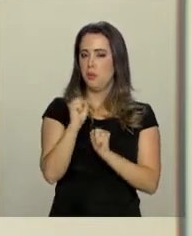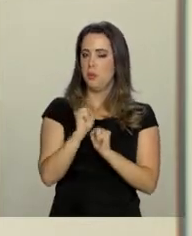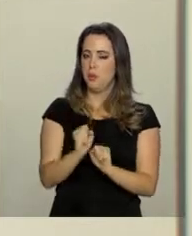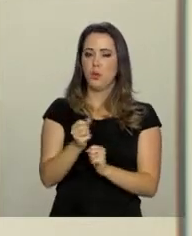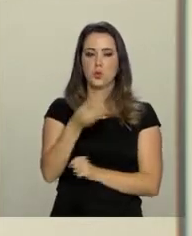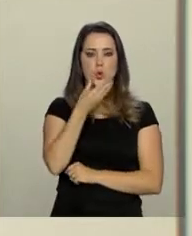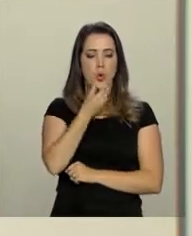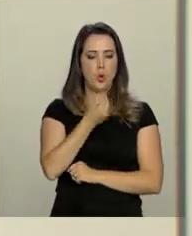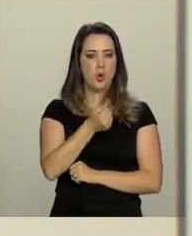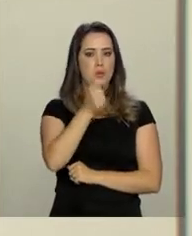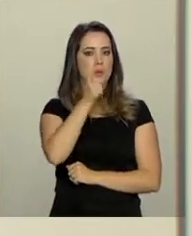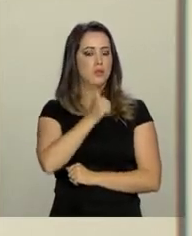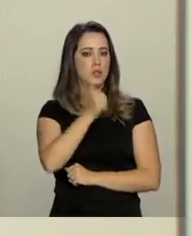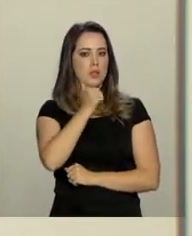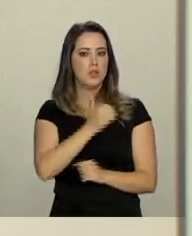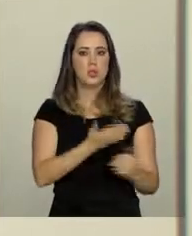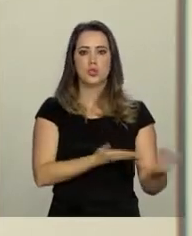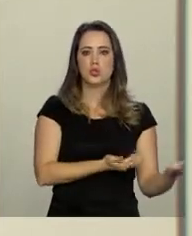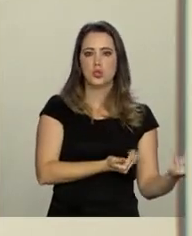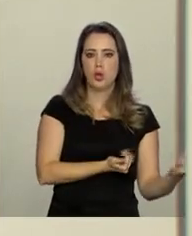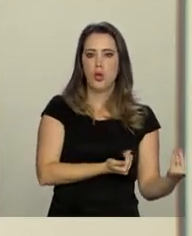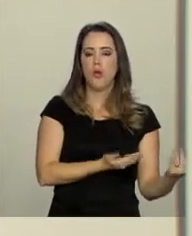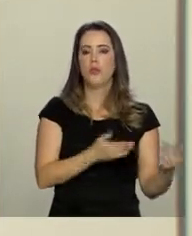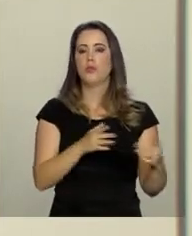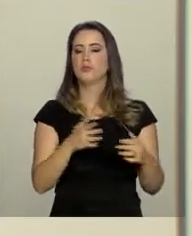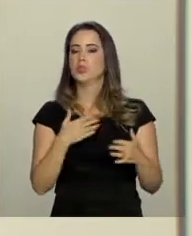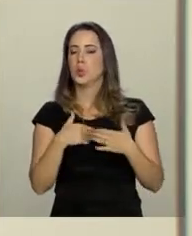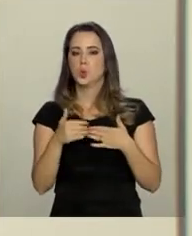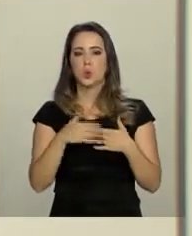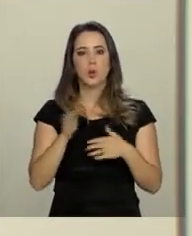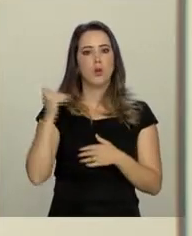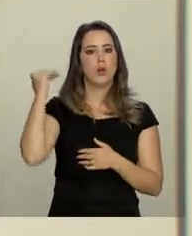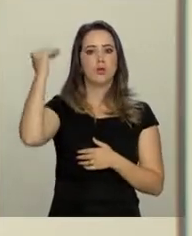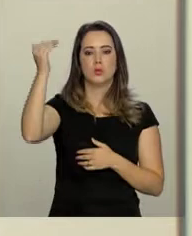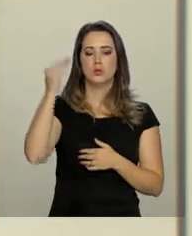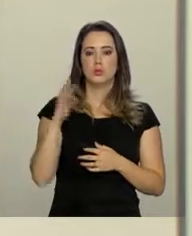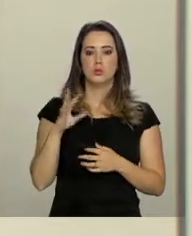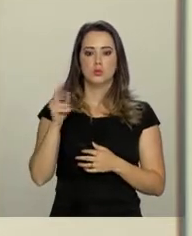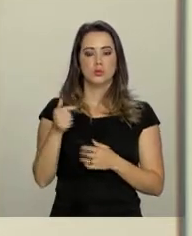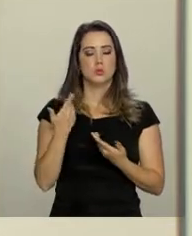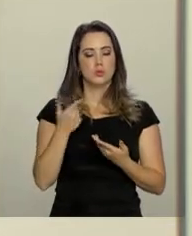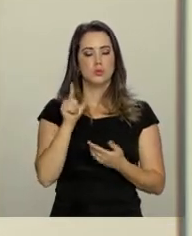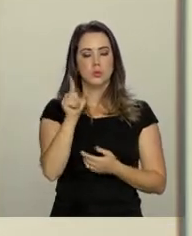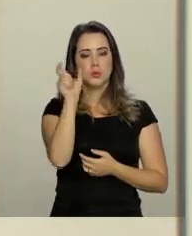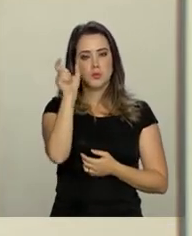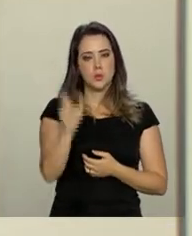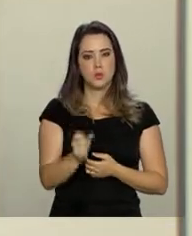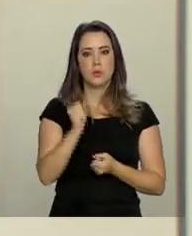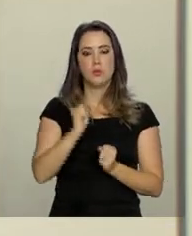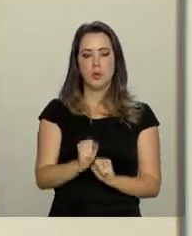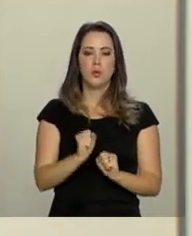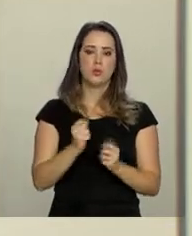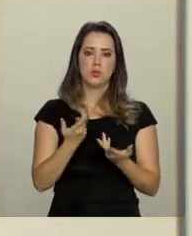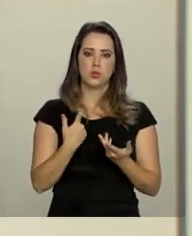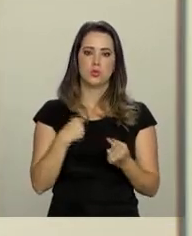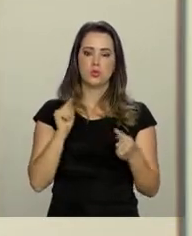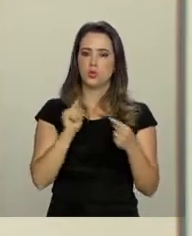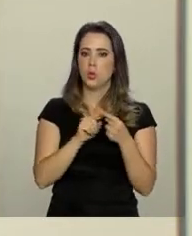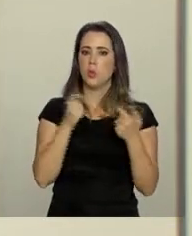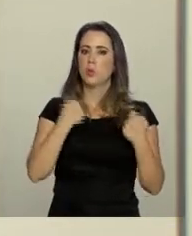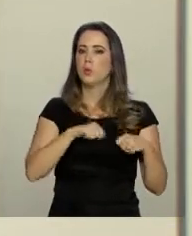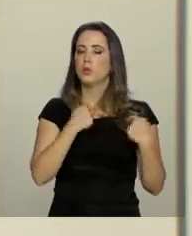à do adolescente adolescente os adultos jovens para que eles possam de acordo com a sua necessidade